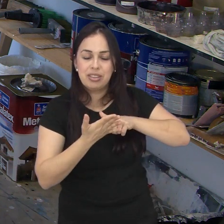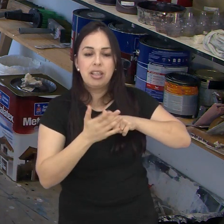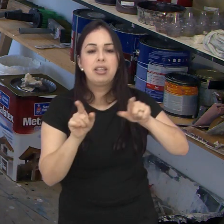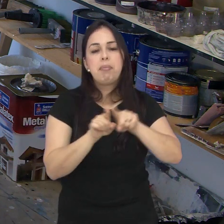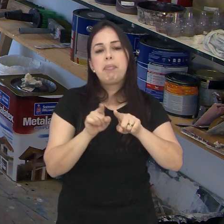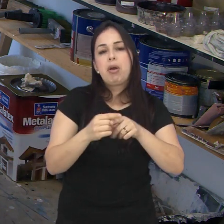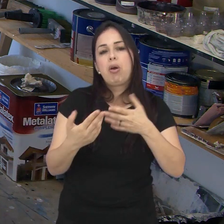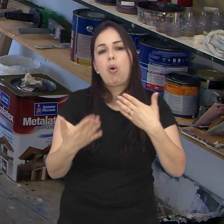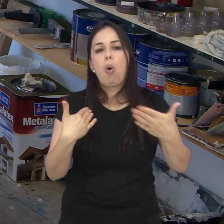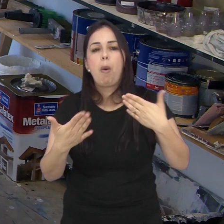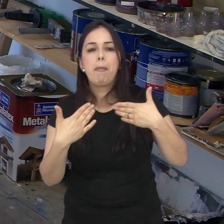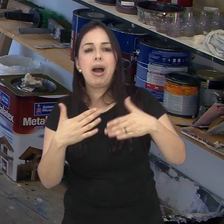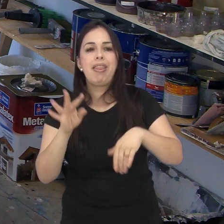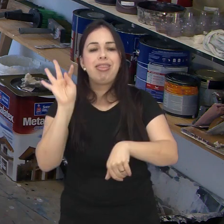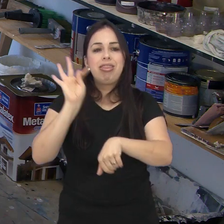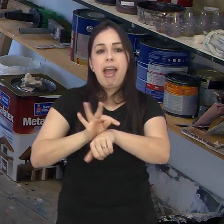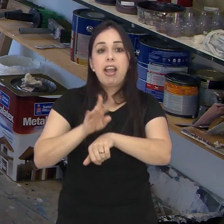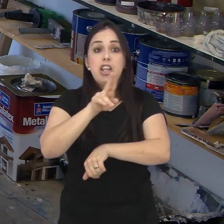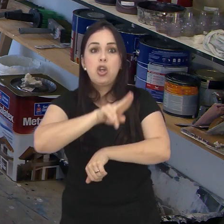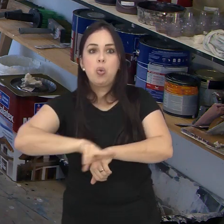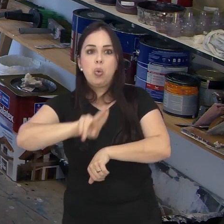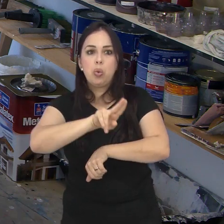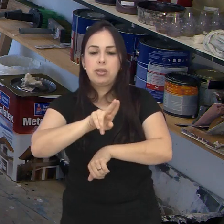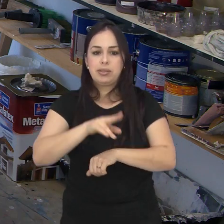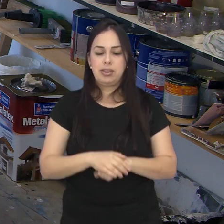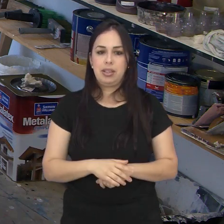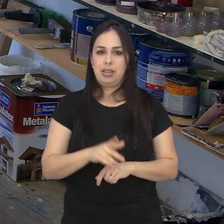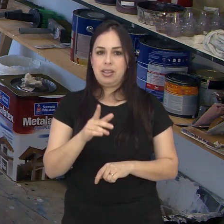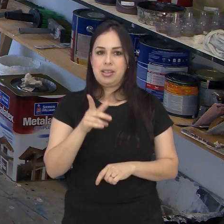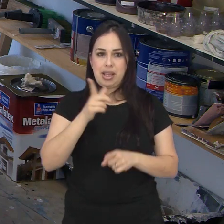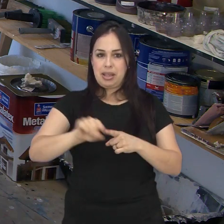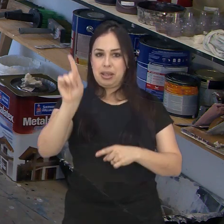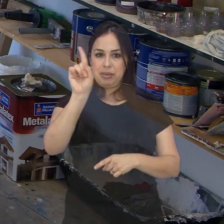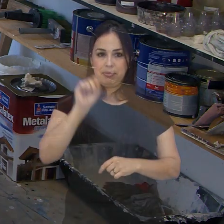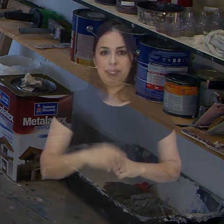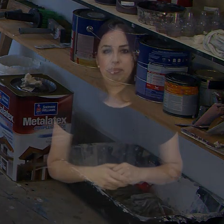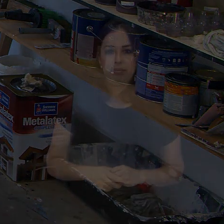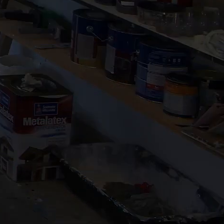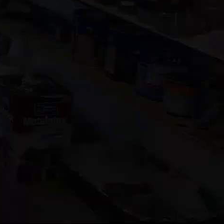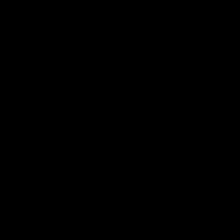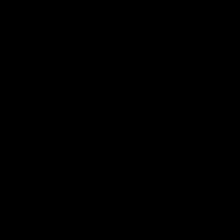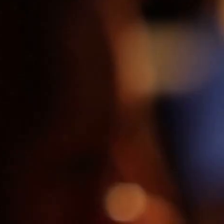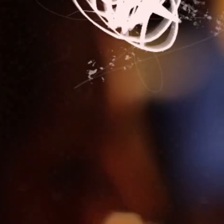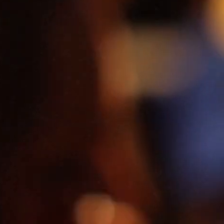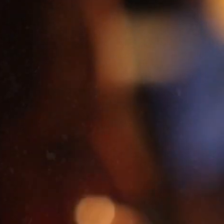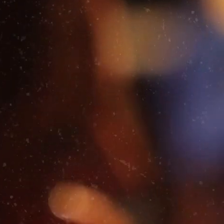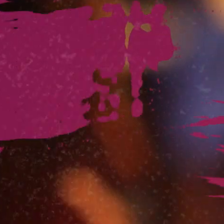aqui, né? E conversar sobre como são as técnicas que ela usa, que ela desenvolveu. A gente já volta.